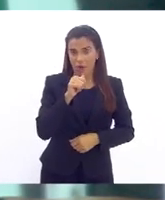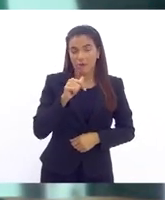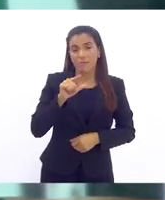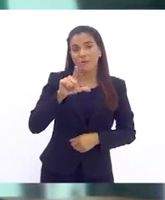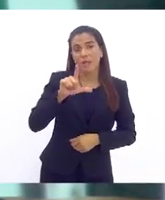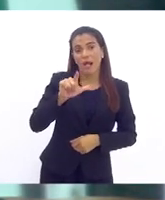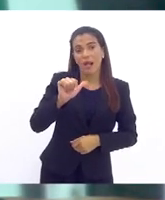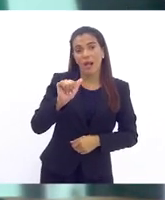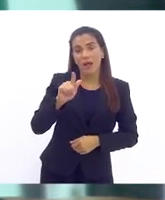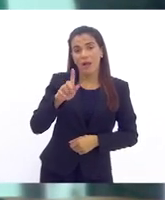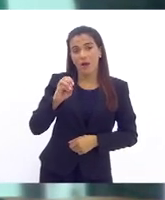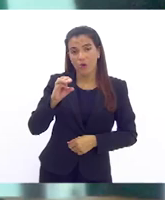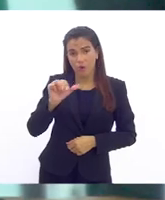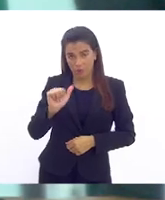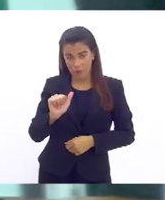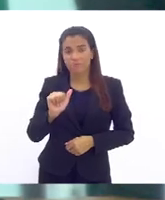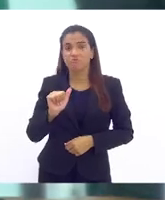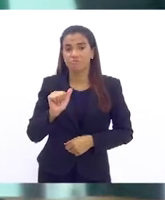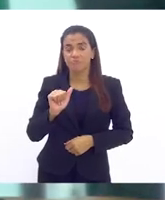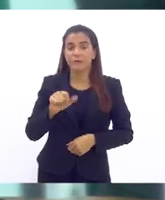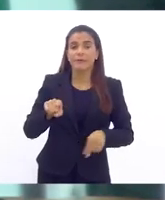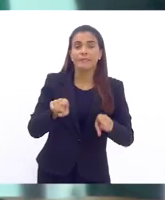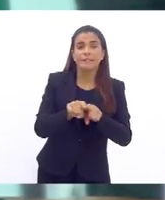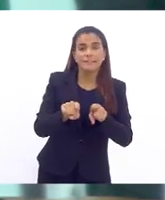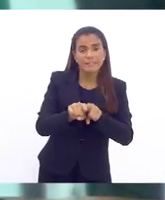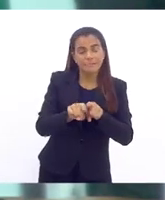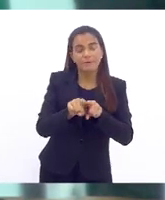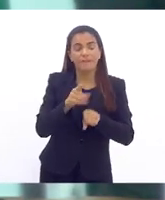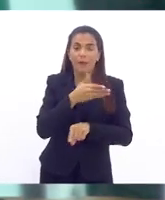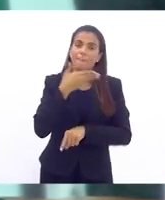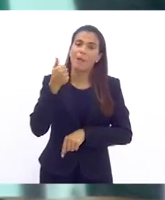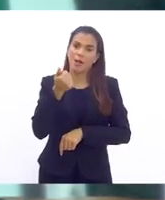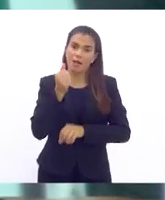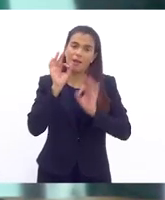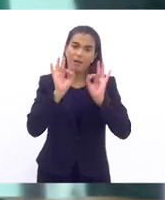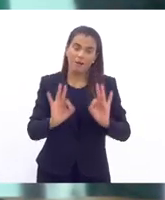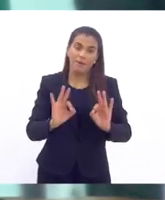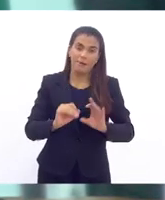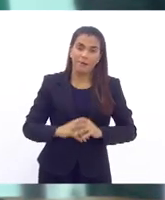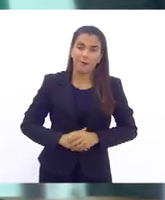Lagoa a gente parâmetros vai vai ter uma melhoria